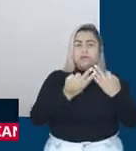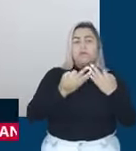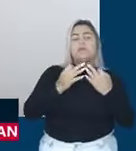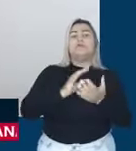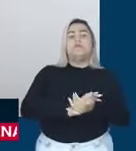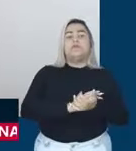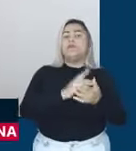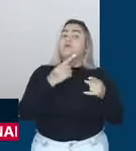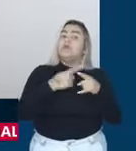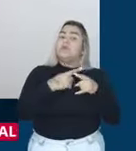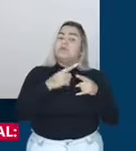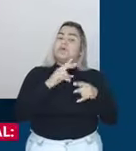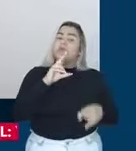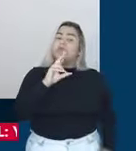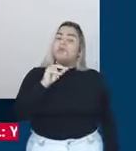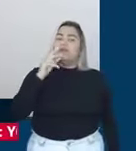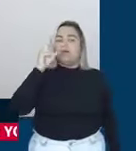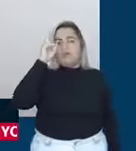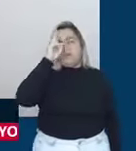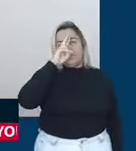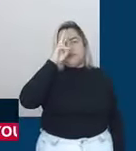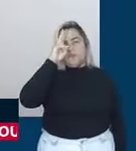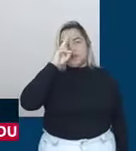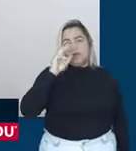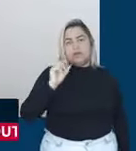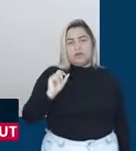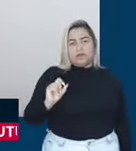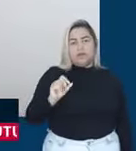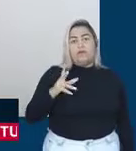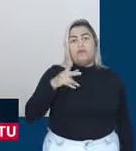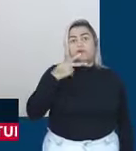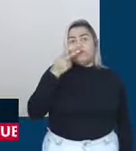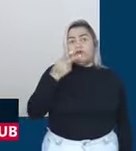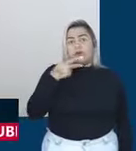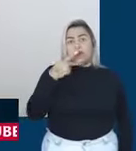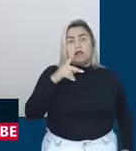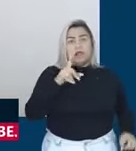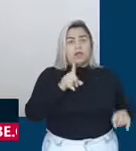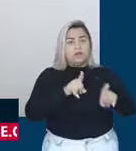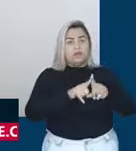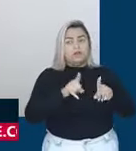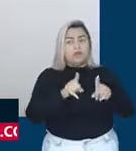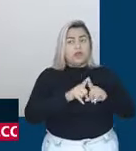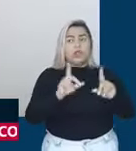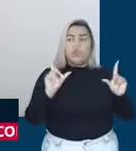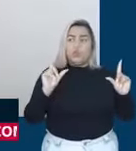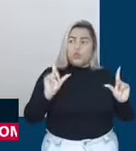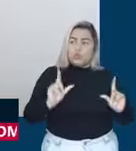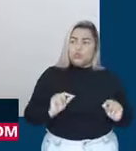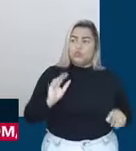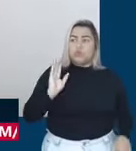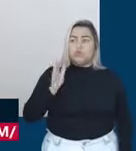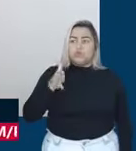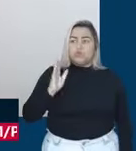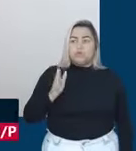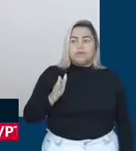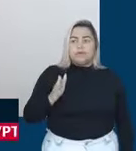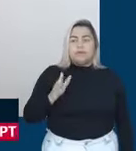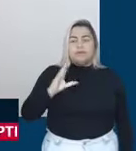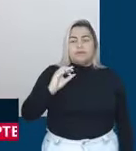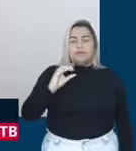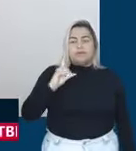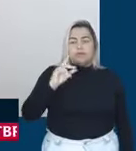por que não lembrar nesse momento, vou falar aqui em seguida do resumo que eu tenho aqui já em mãos da